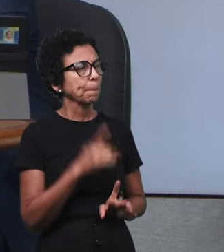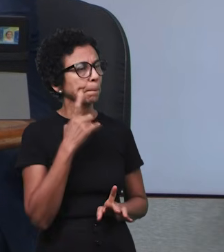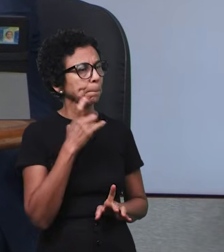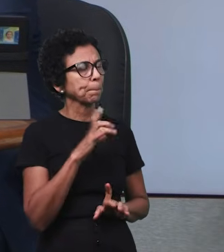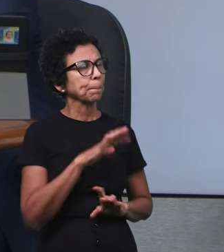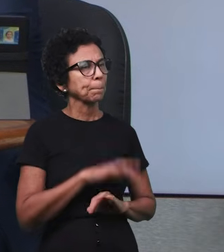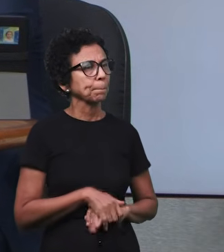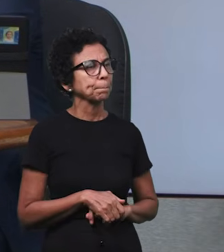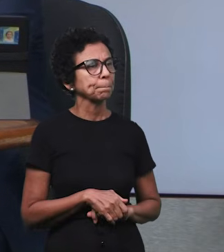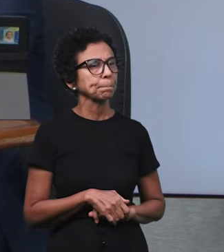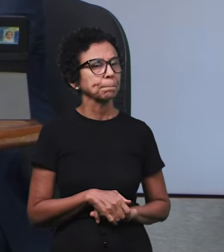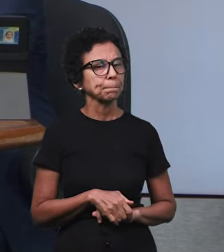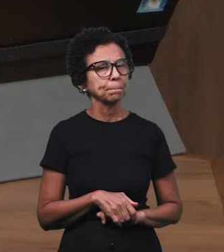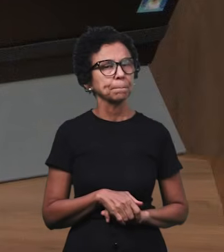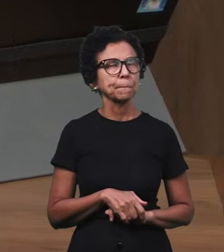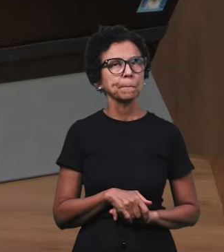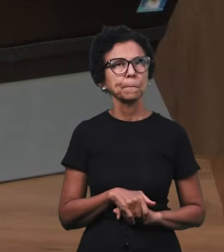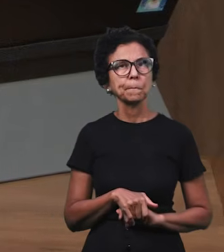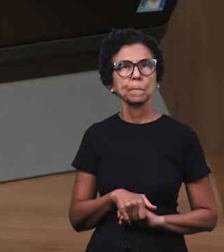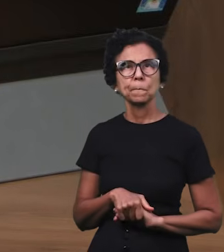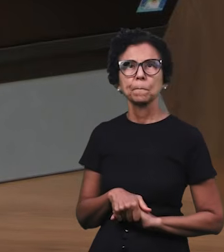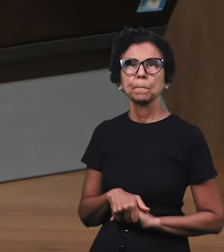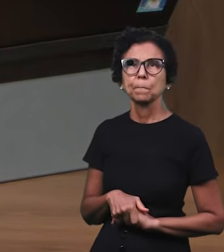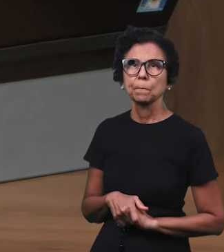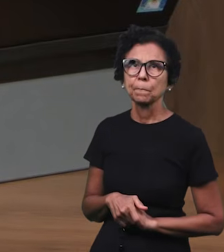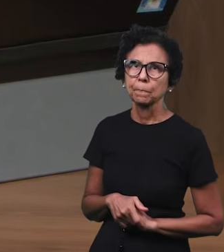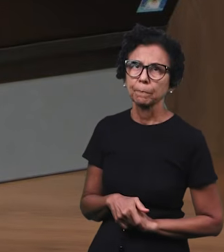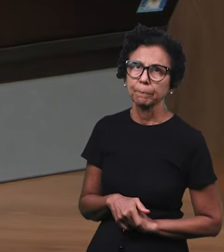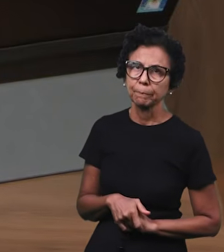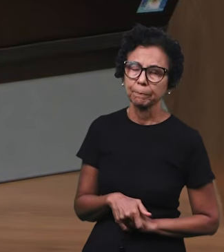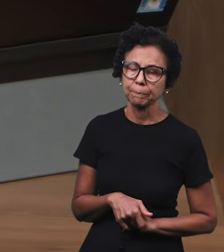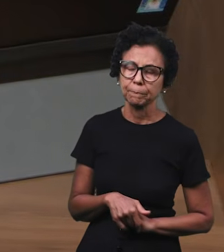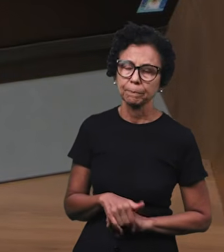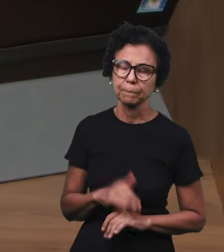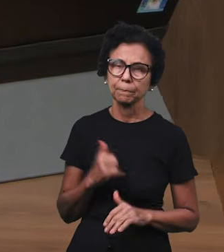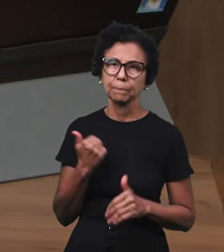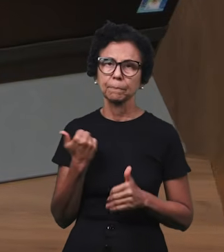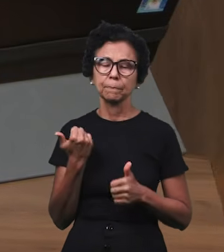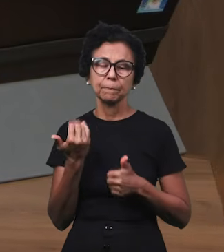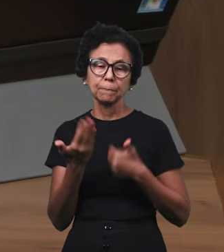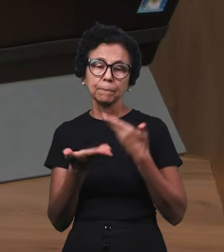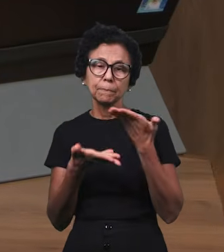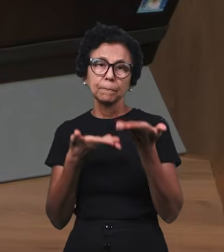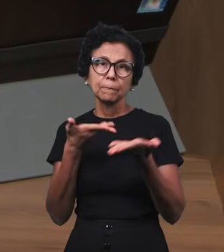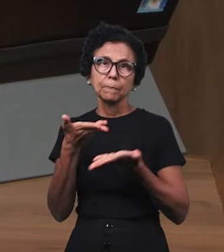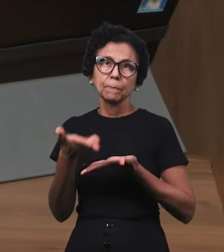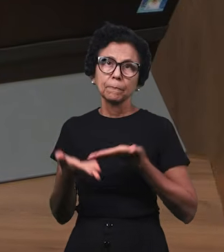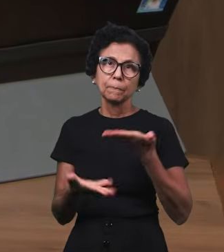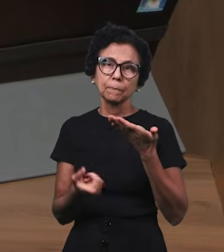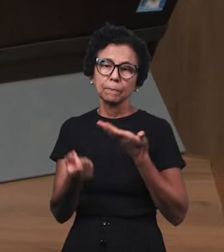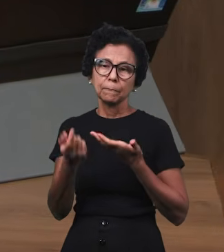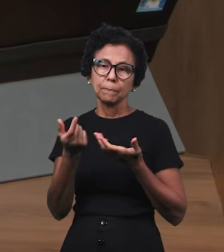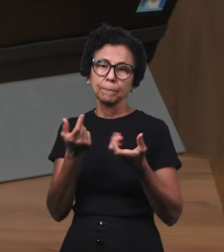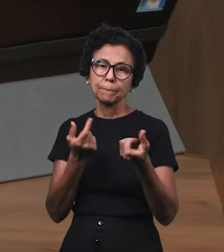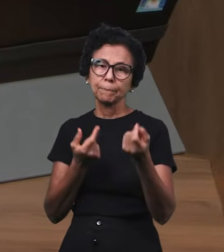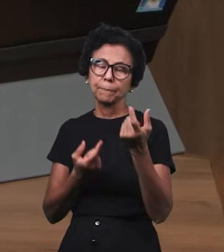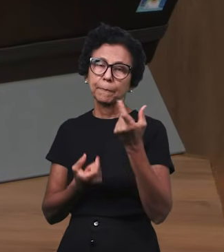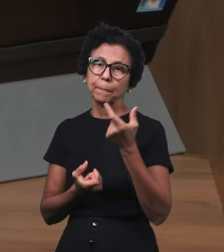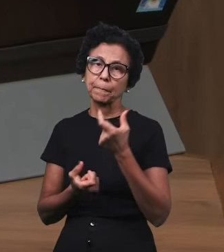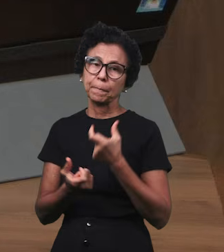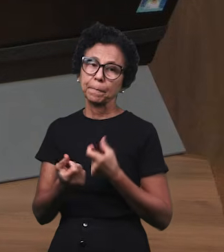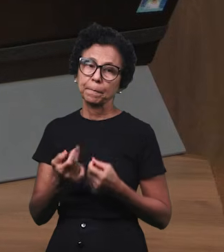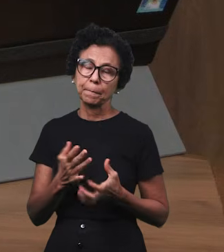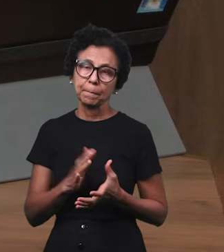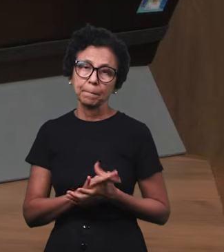de cuidado paliativo, as pessoas pensam que é abandonar. Na verdade, é o contrário. Às vezes, o cuidado paliativo dá muito